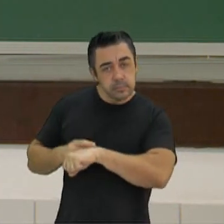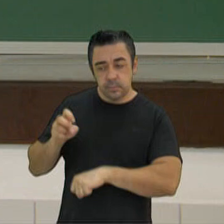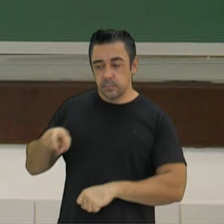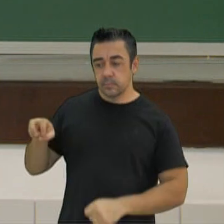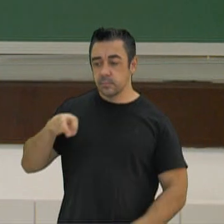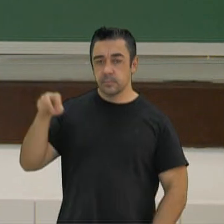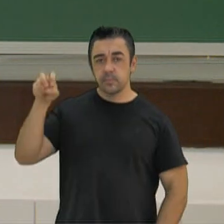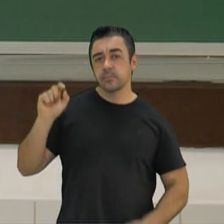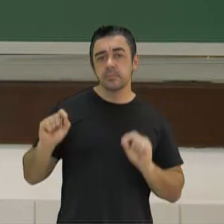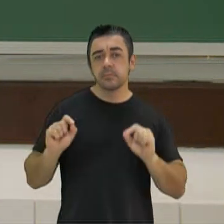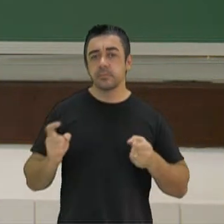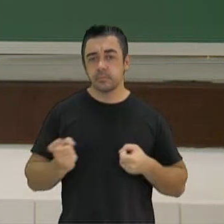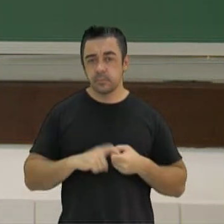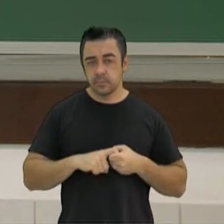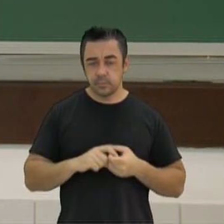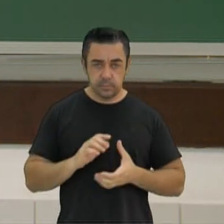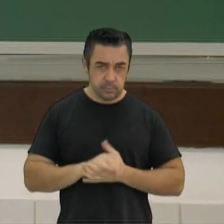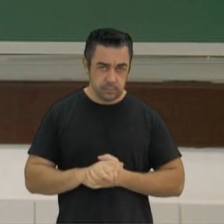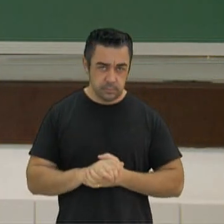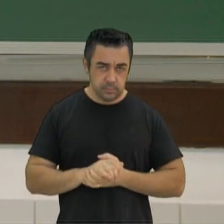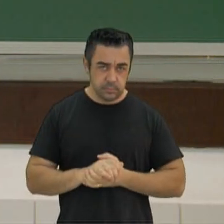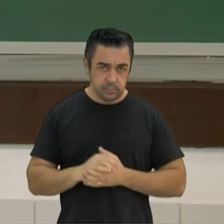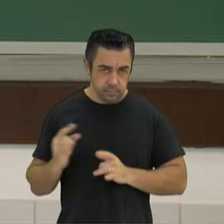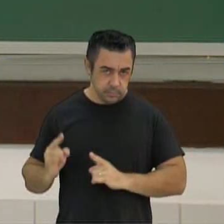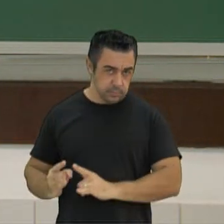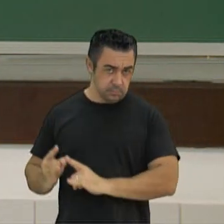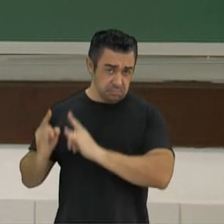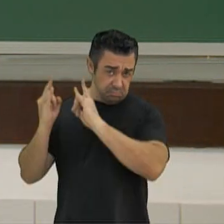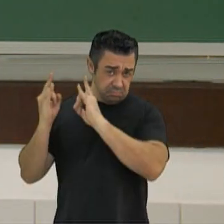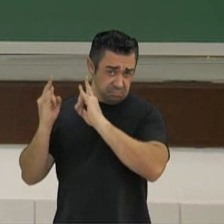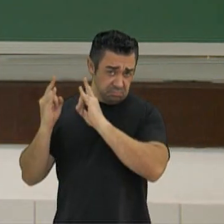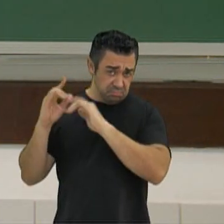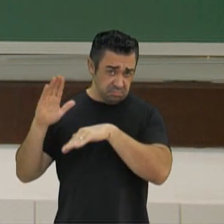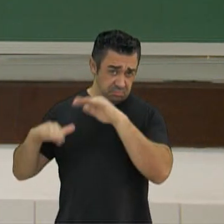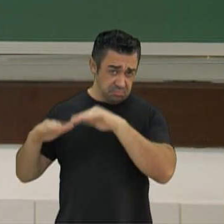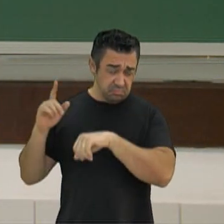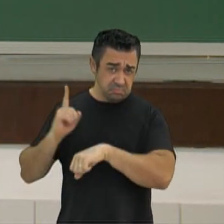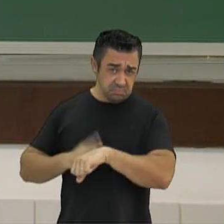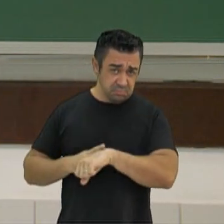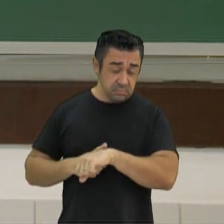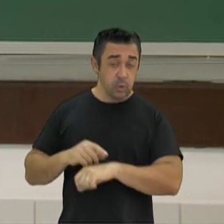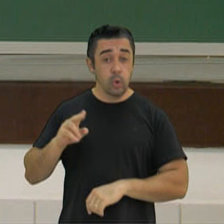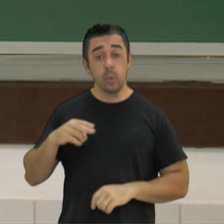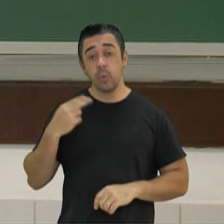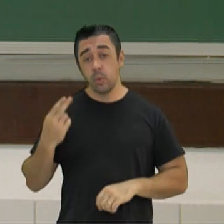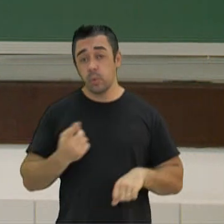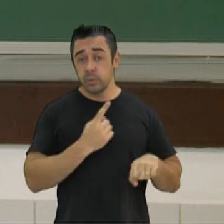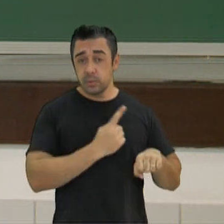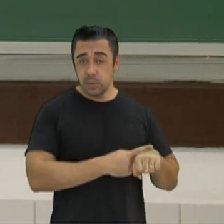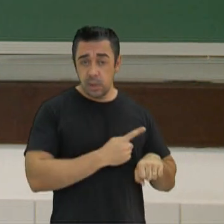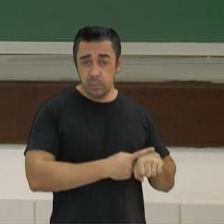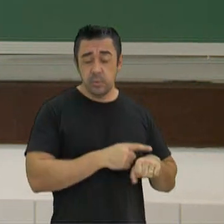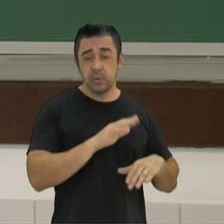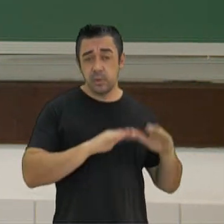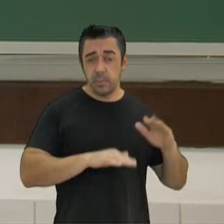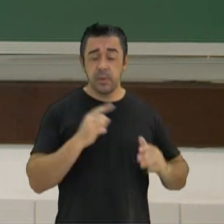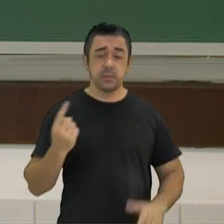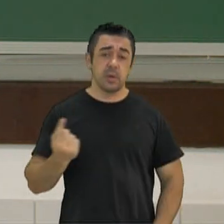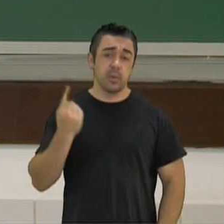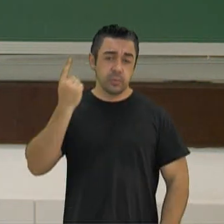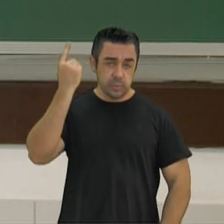Quem depende de quem? A altura para subir vai depender do tempo ou o tempo para subir é que vai depender da